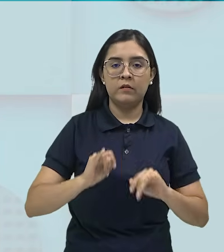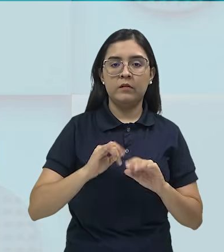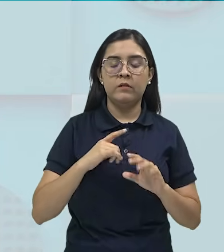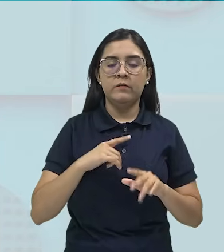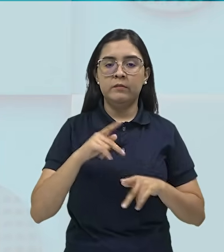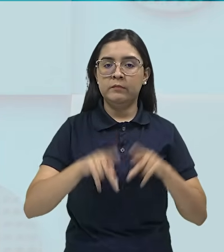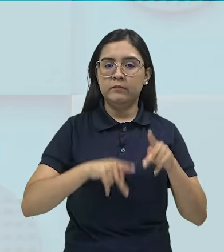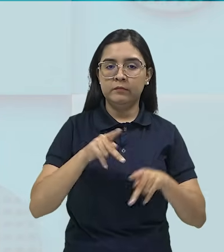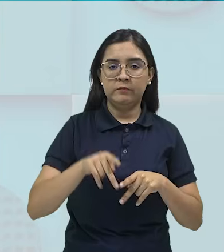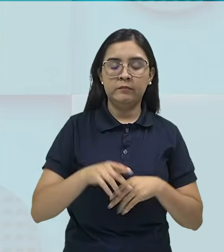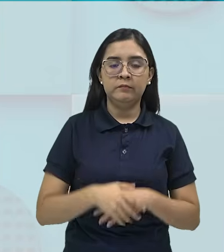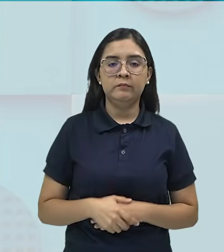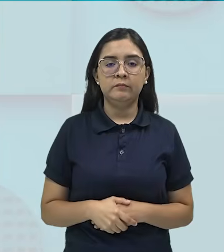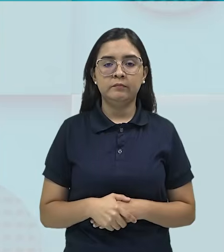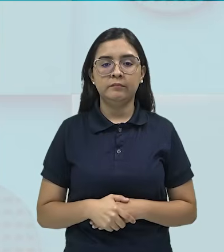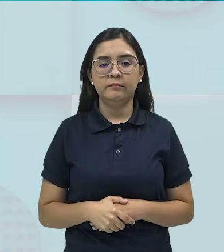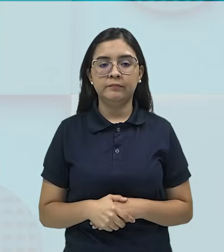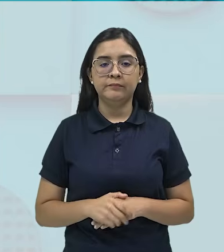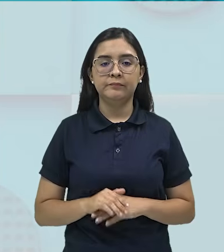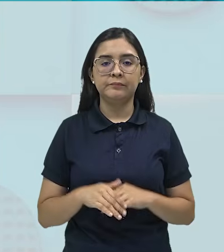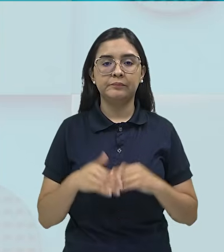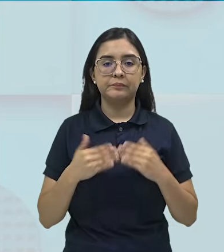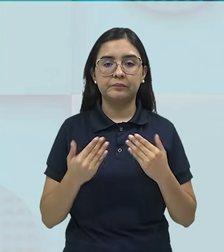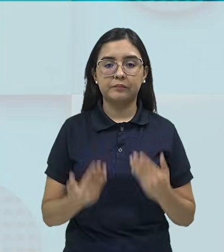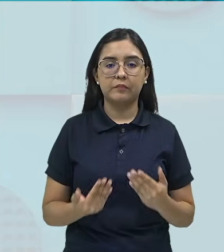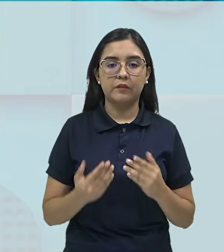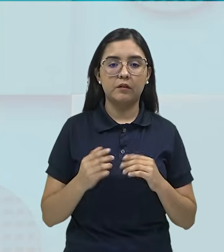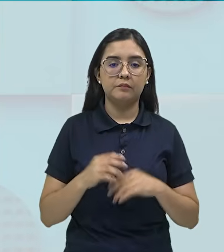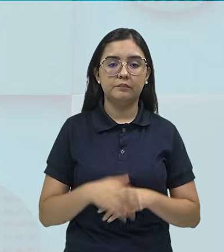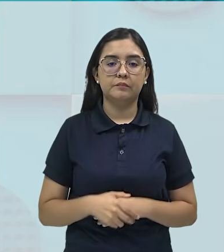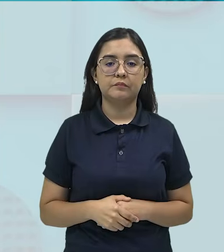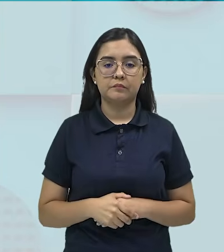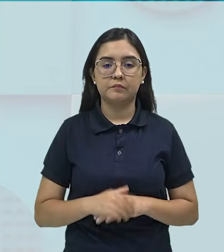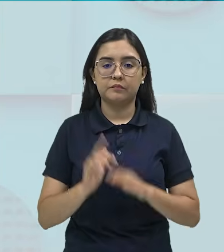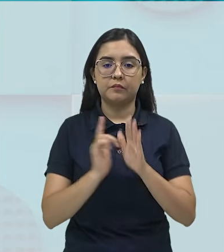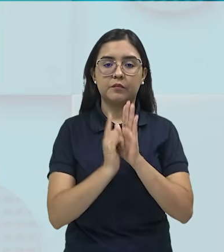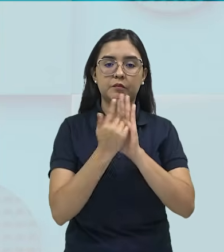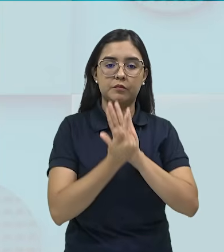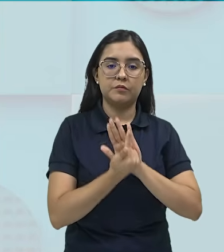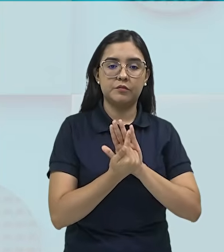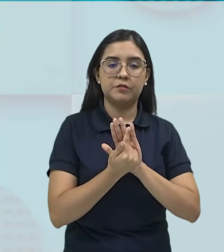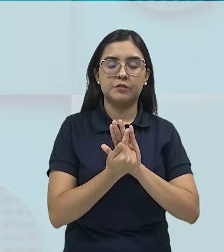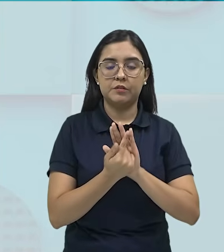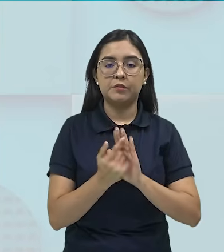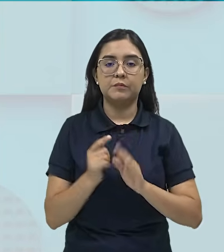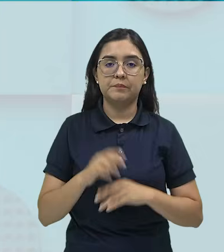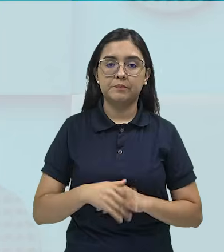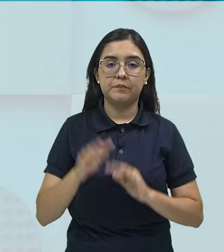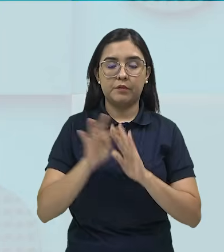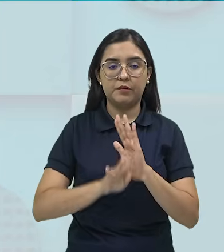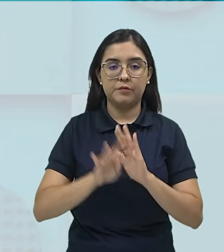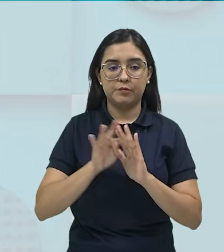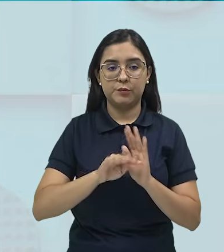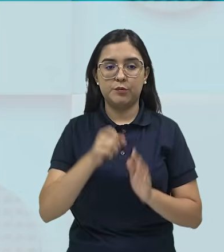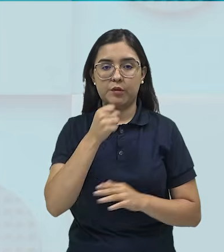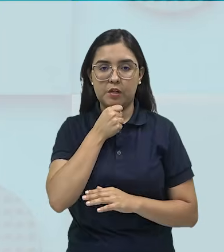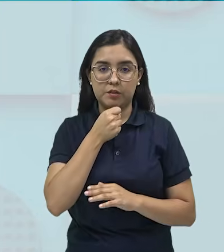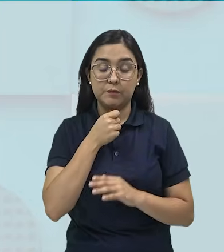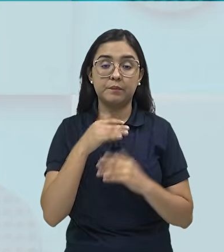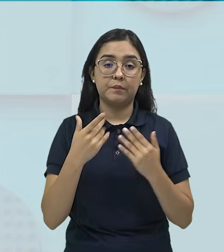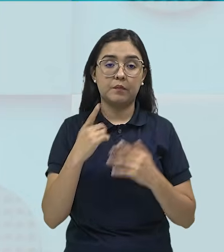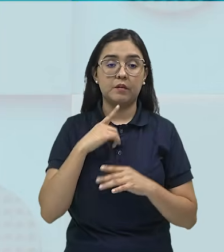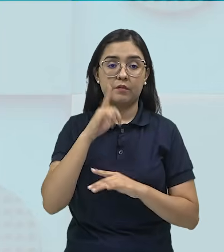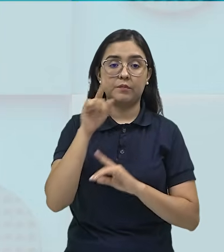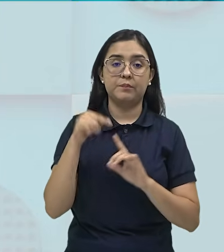leitor, o cidadão. Então, a notícia, o gênero textual jornalístico, né, ele tem essa